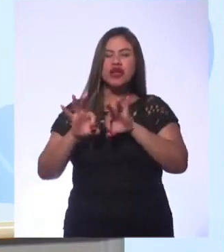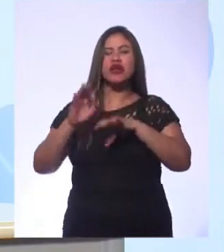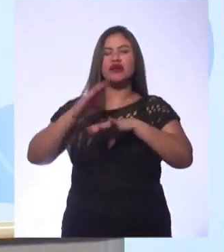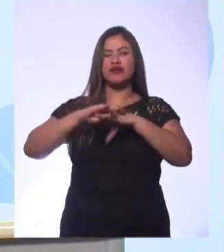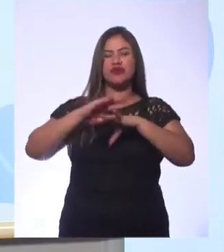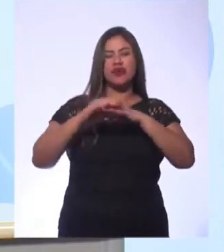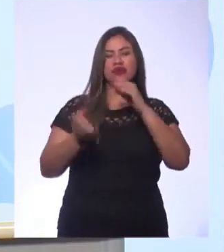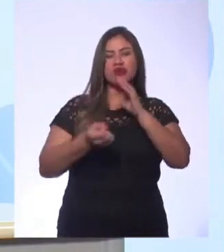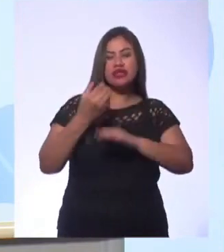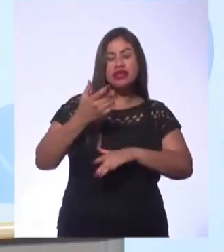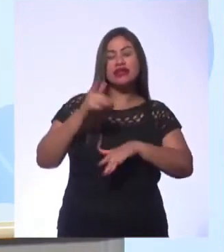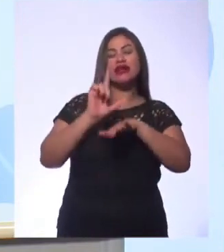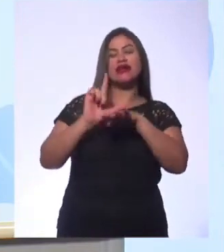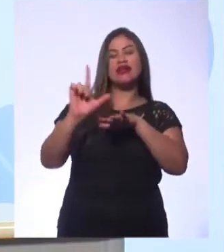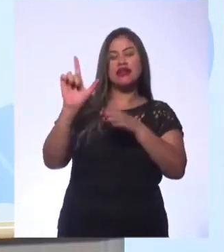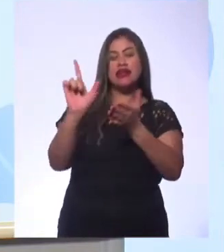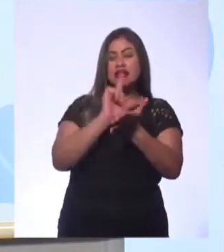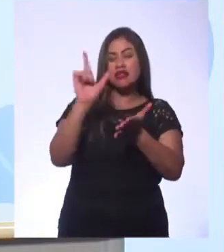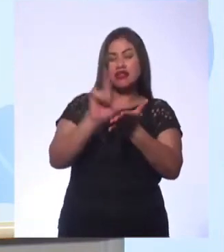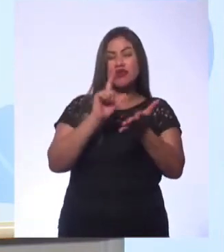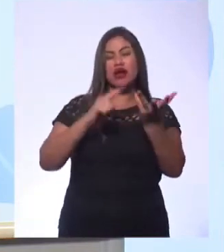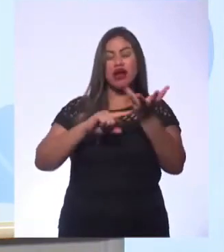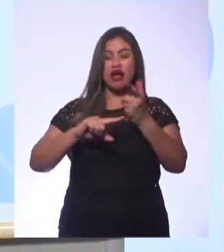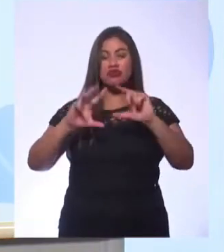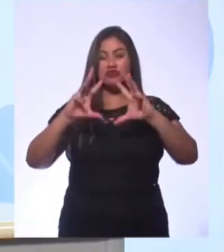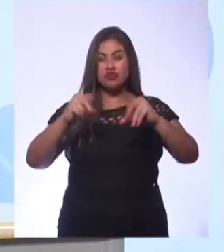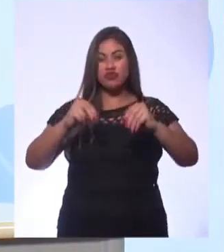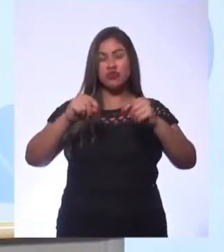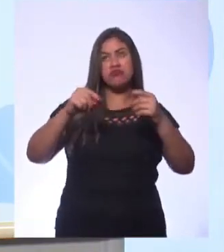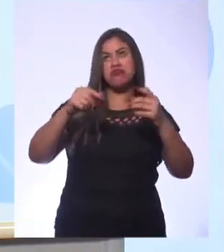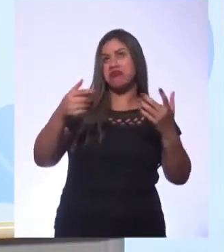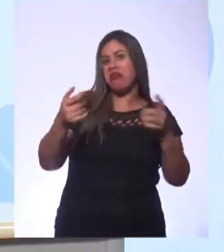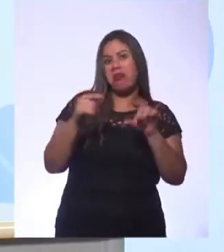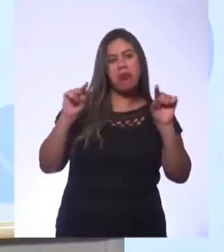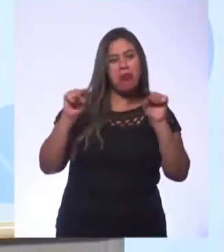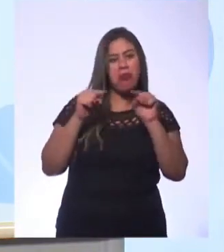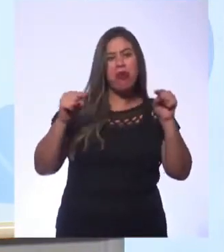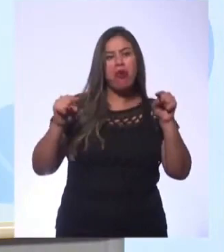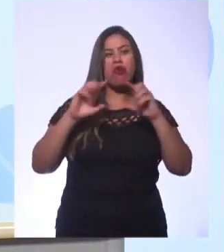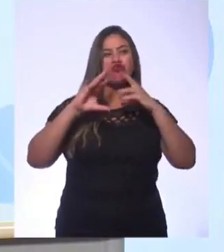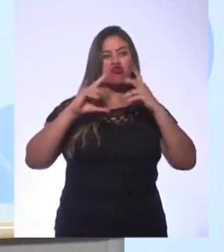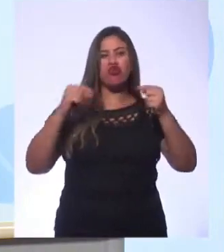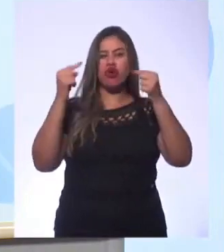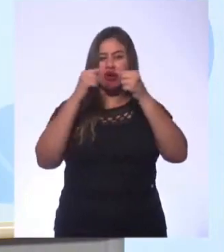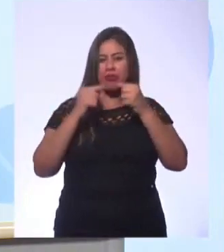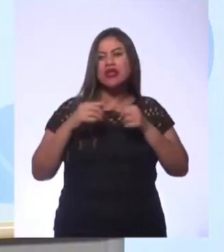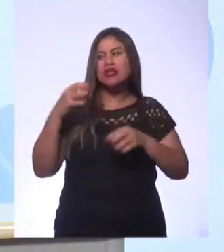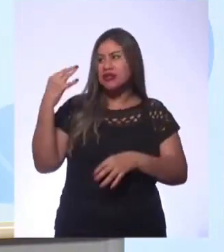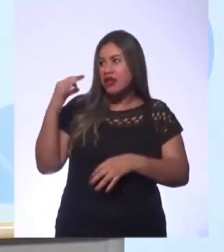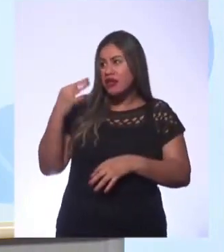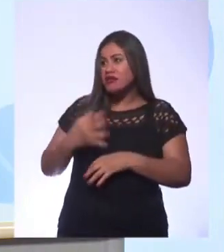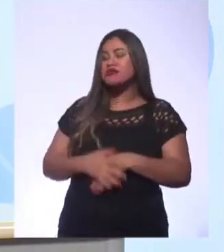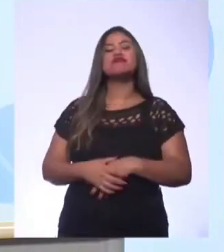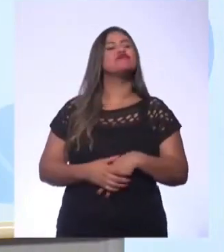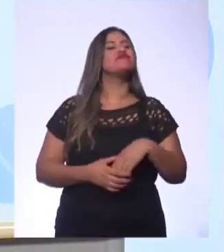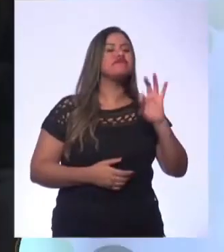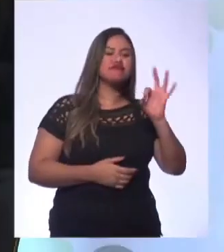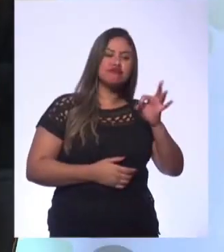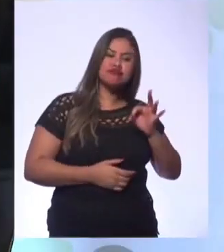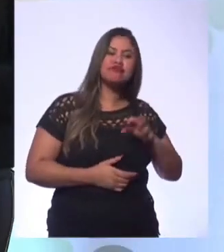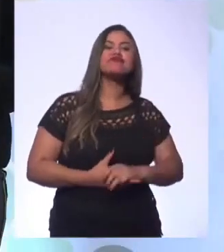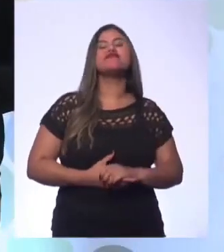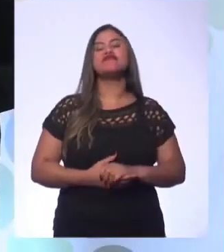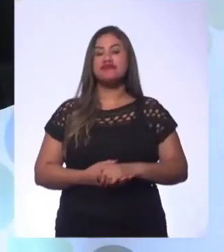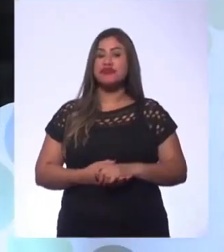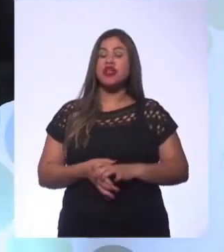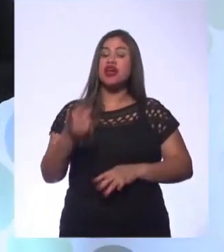né, literatura, arte, de uma forma geral, música, estaria envolvendo tudo isso, né, professora? Com certeza, né?